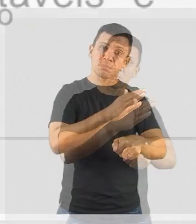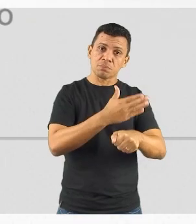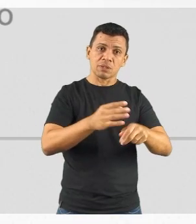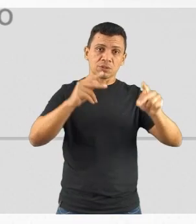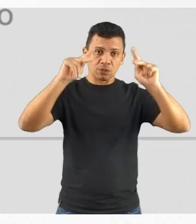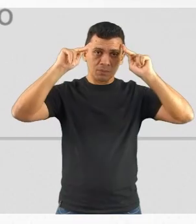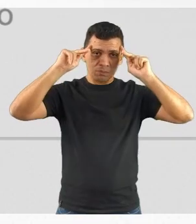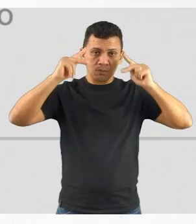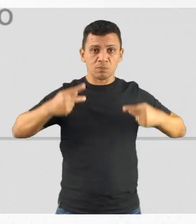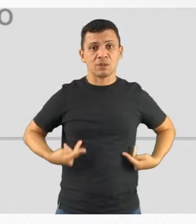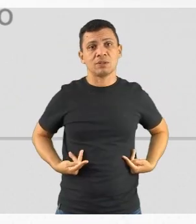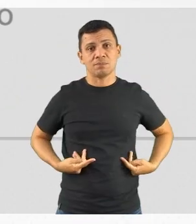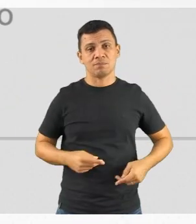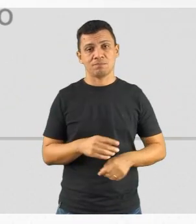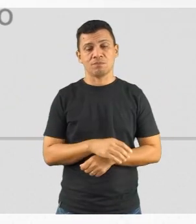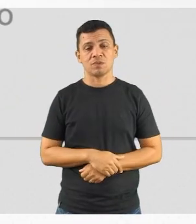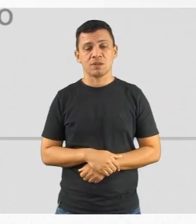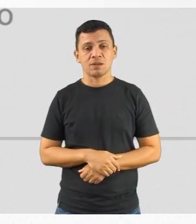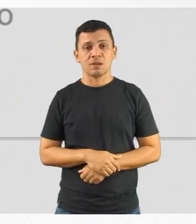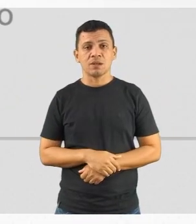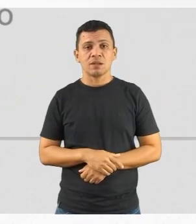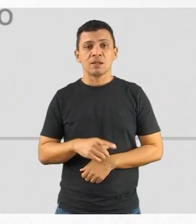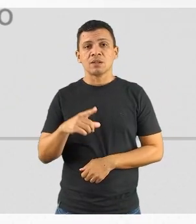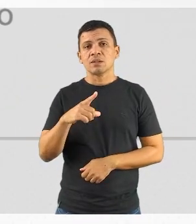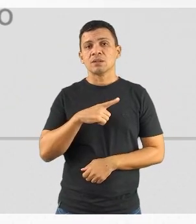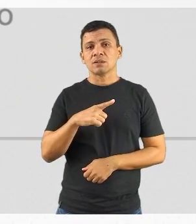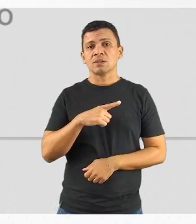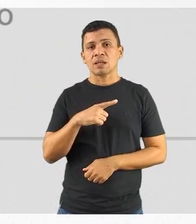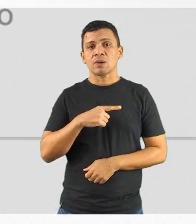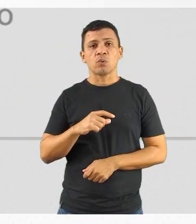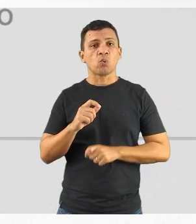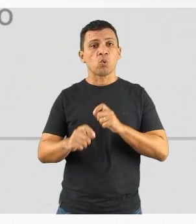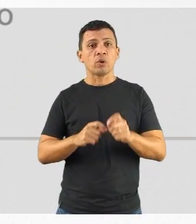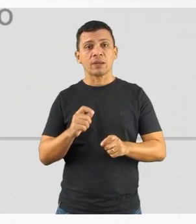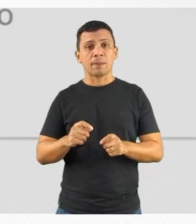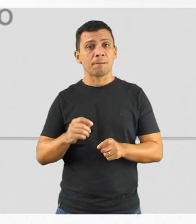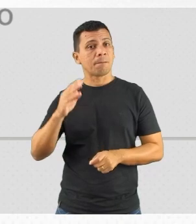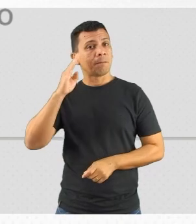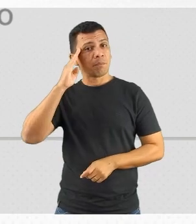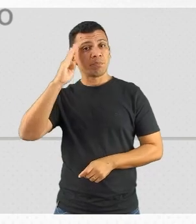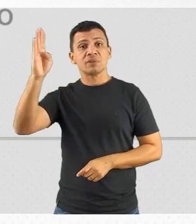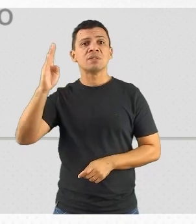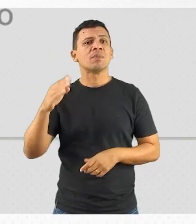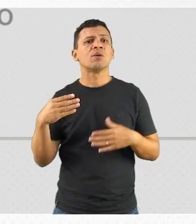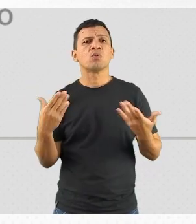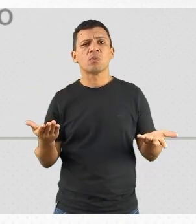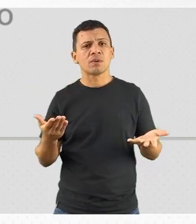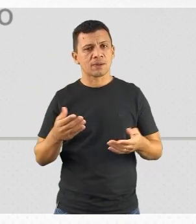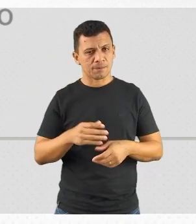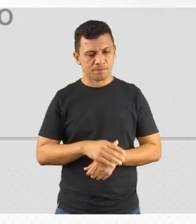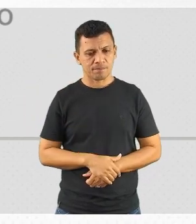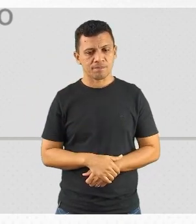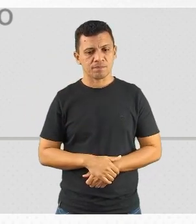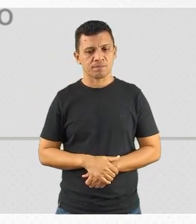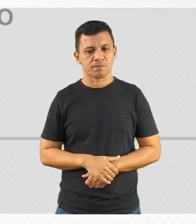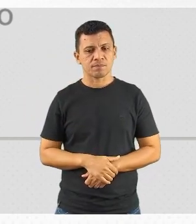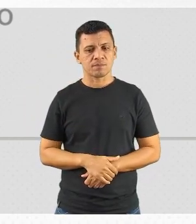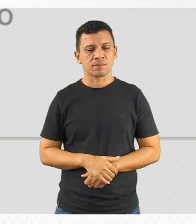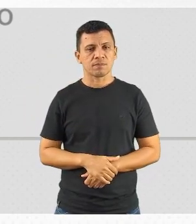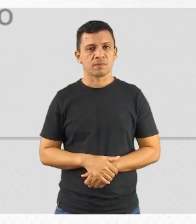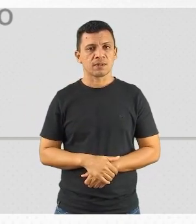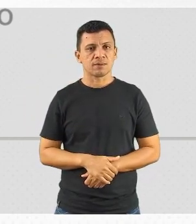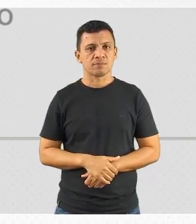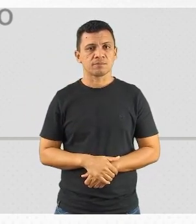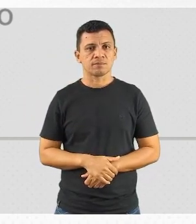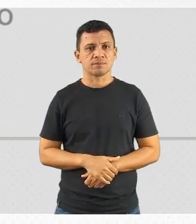Quando eu coloco o segundo parágrafo falando um dos passos fundamentais, o que seria esses passos